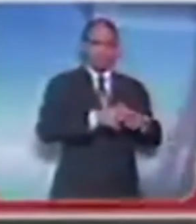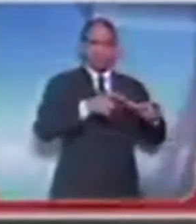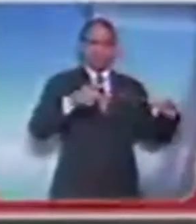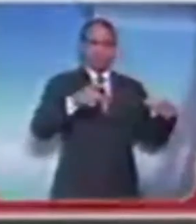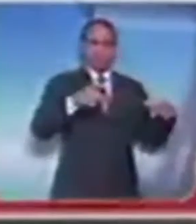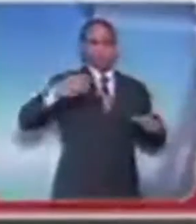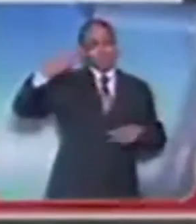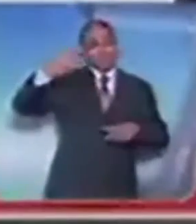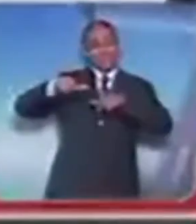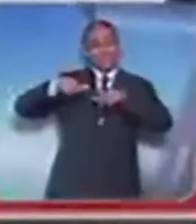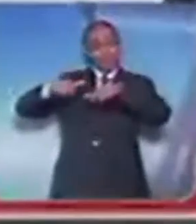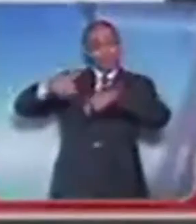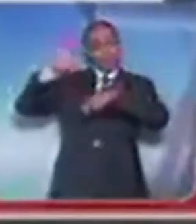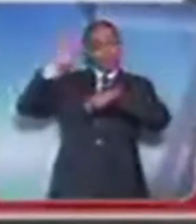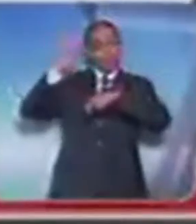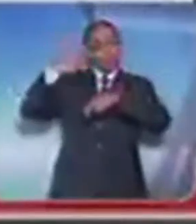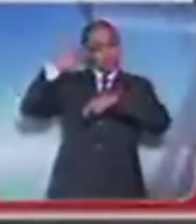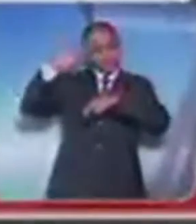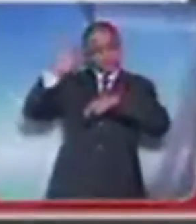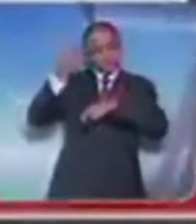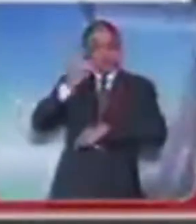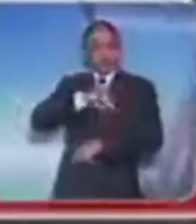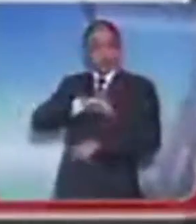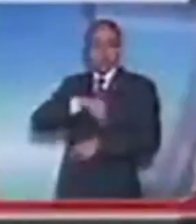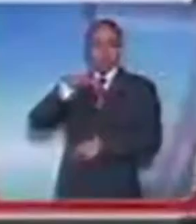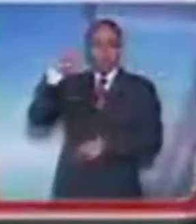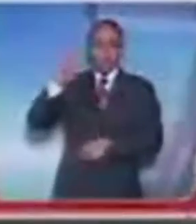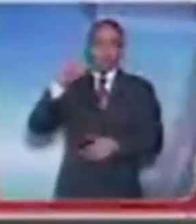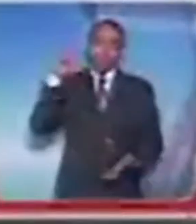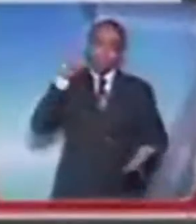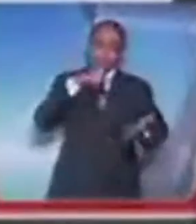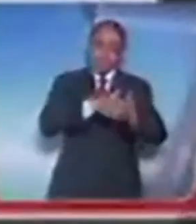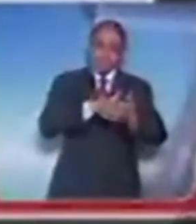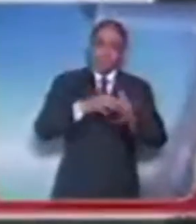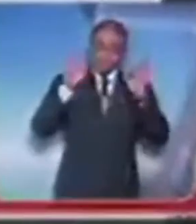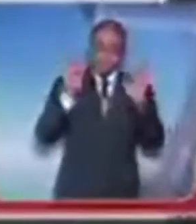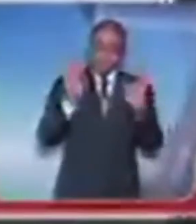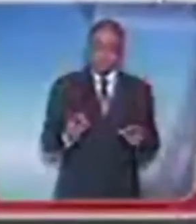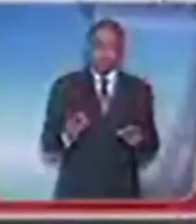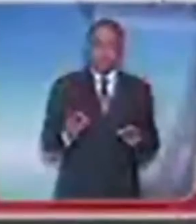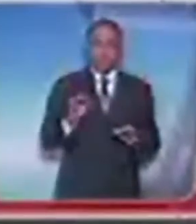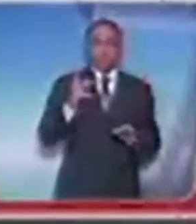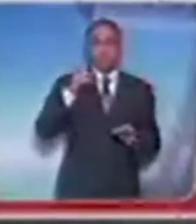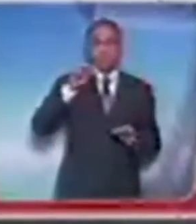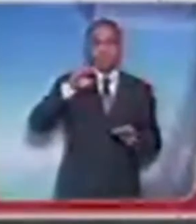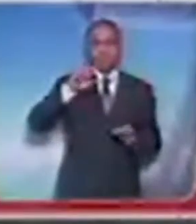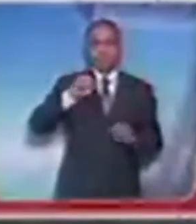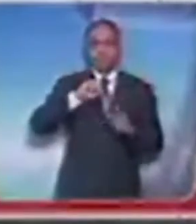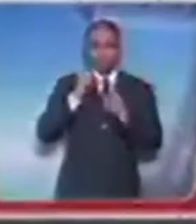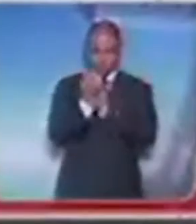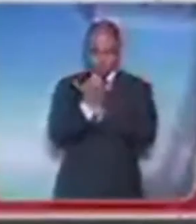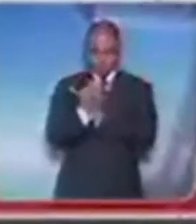o terceirizado trabalha em média 3 horas a mais, e ganhando menos, o que vai impactar, sim, na Previdência Social,